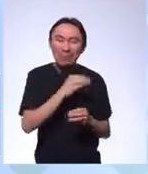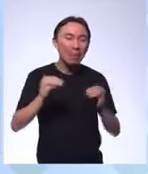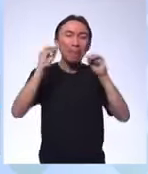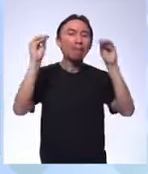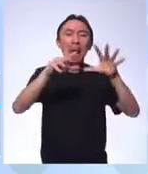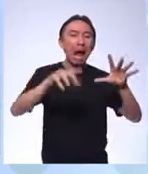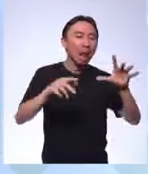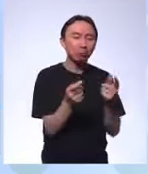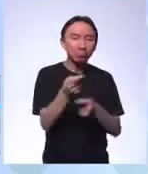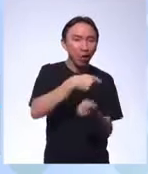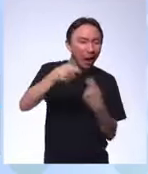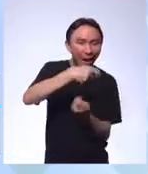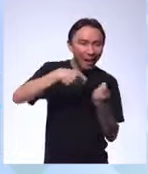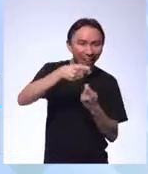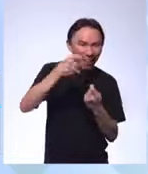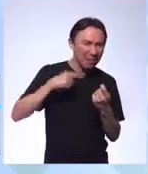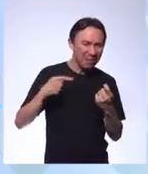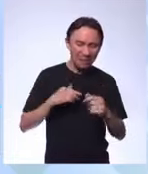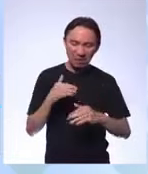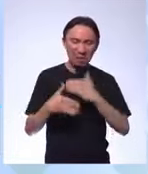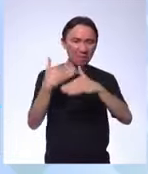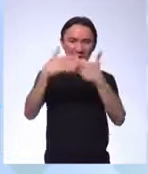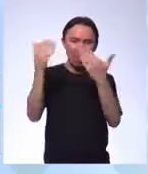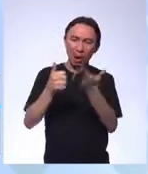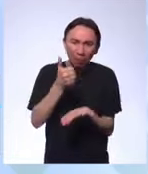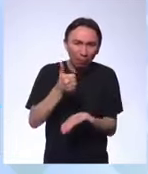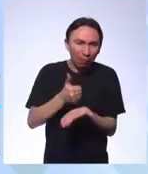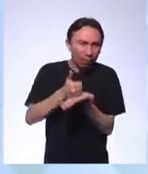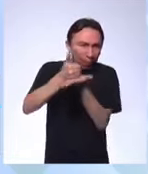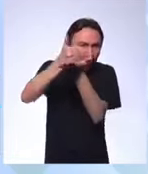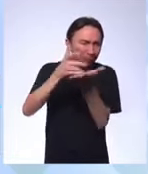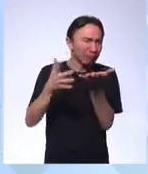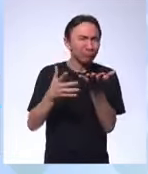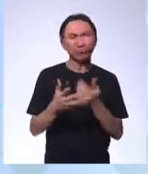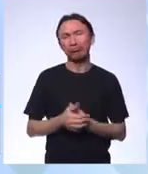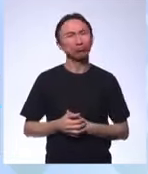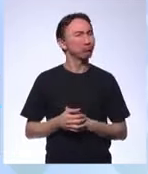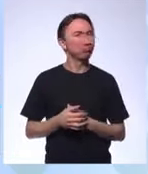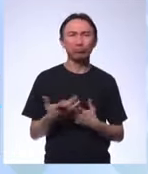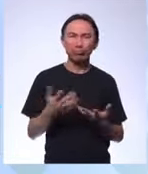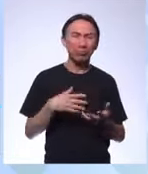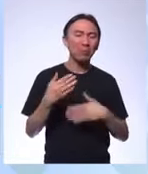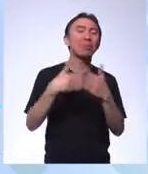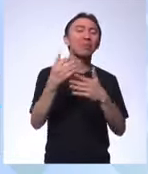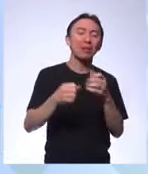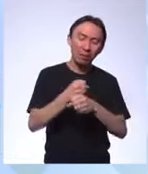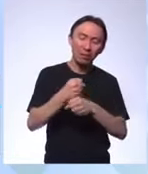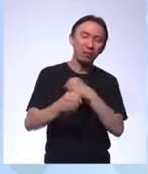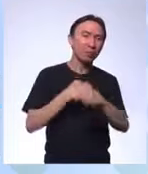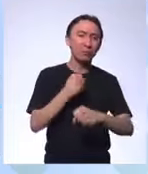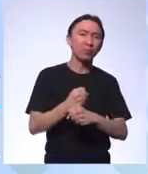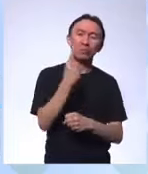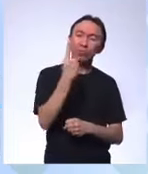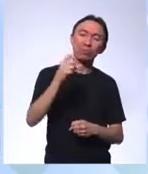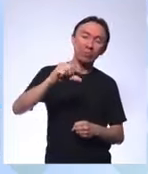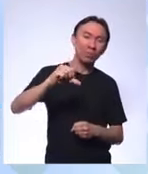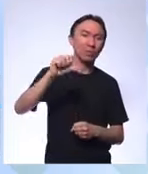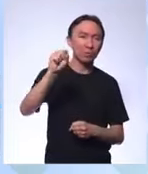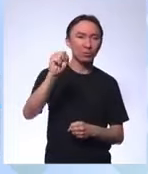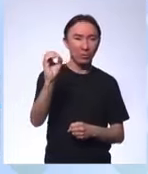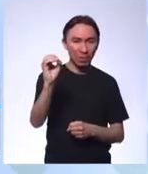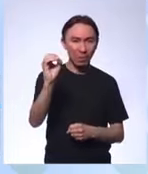não sustentável, porque ele vinha por meio de empréstimos, a gente amargou nas décadas de 80 e 90, né, professor Carlos?